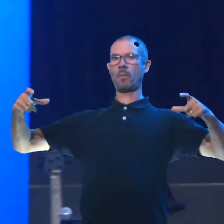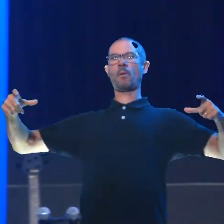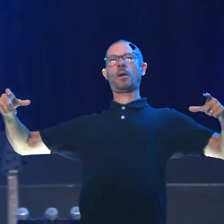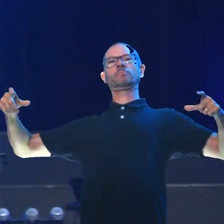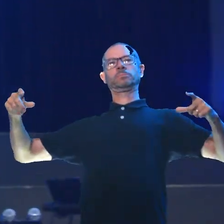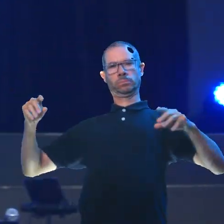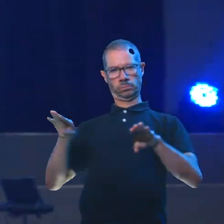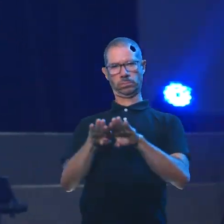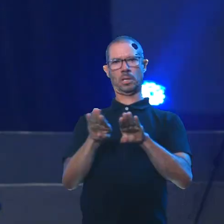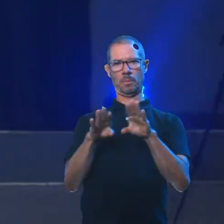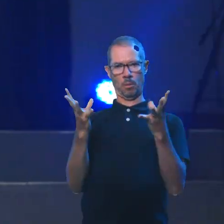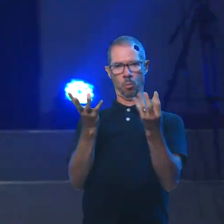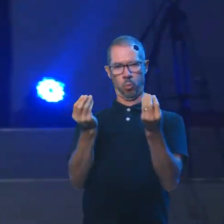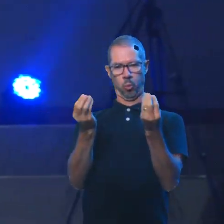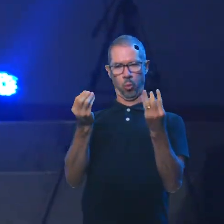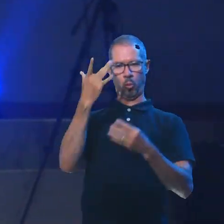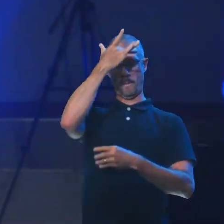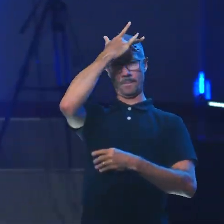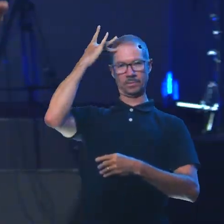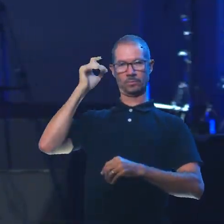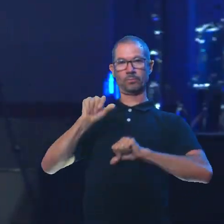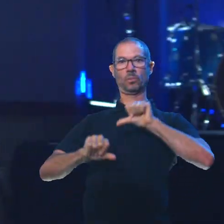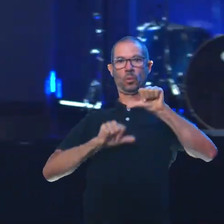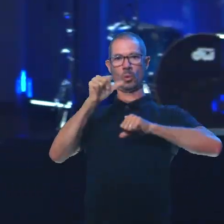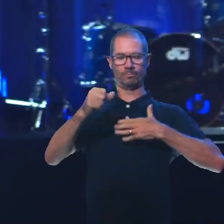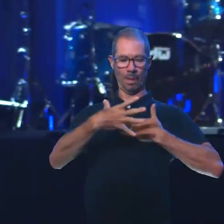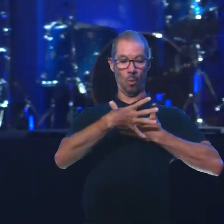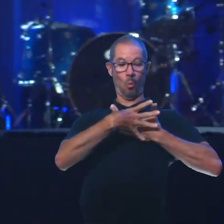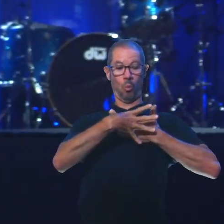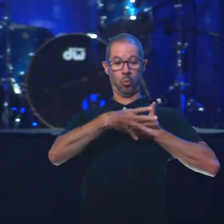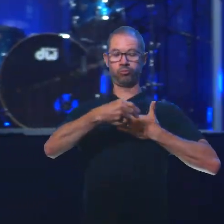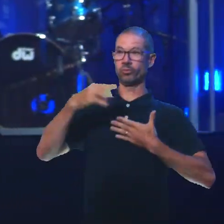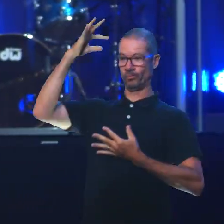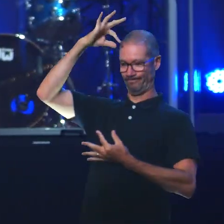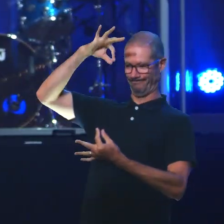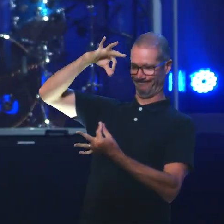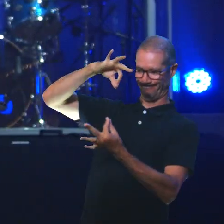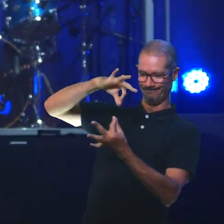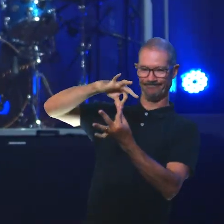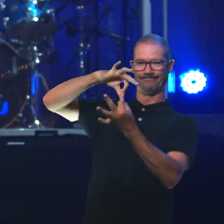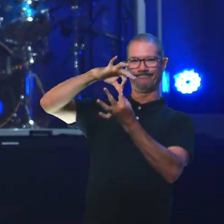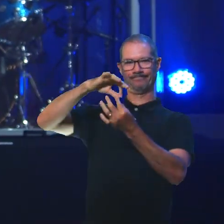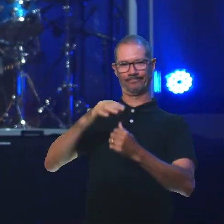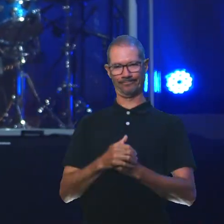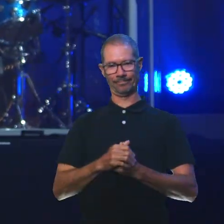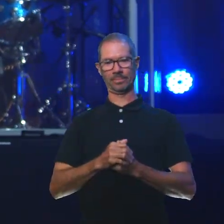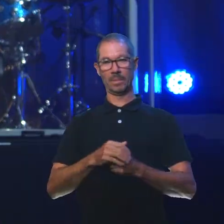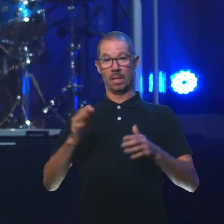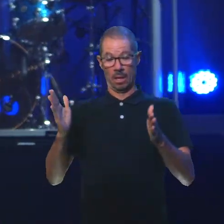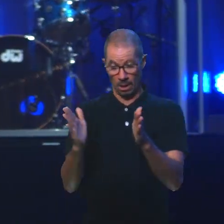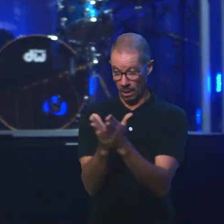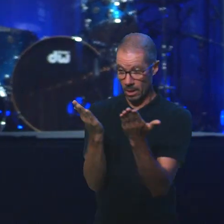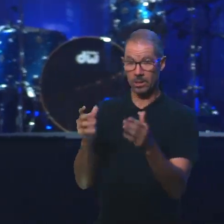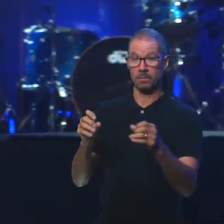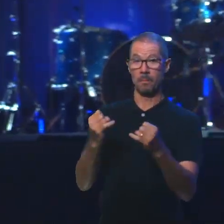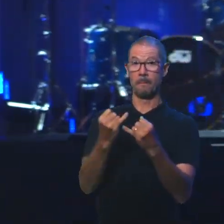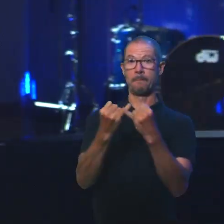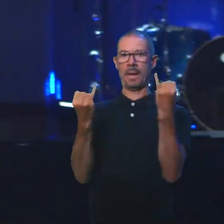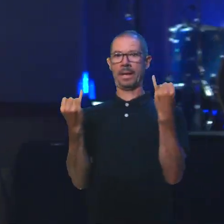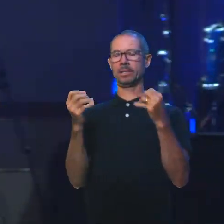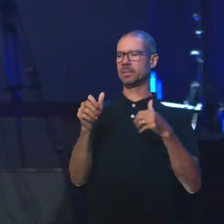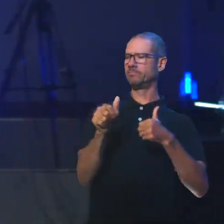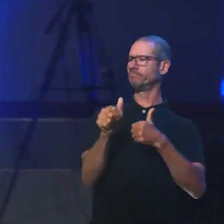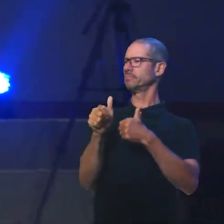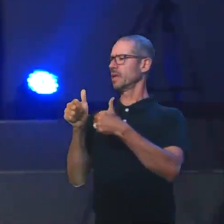mais aumenta também o número de pessoas que se tornam órfãos espirituais. Dizem que são crente, parece que são crente, caminham